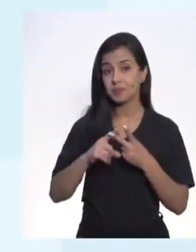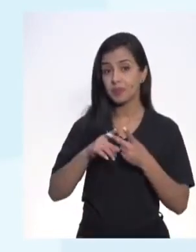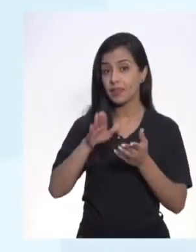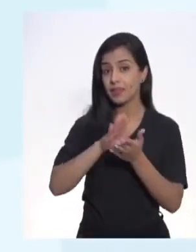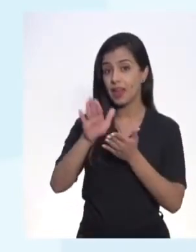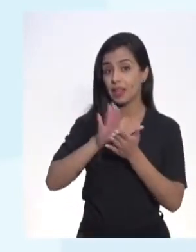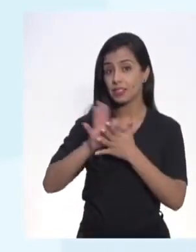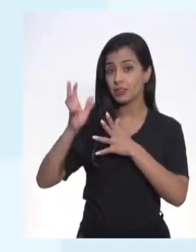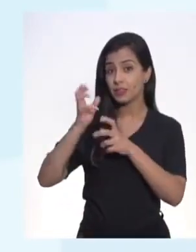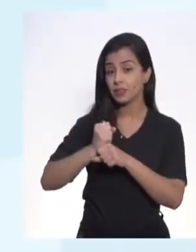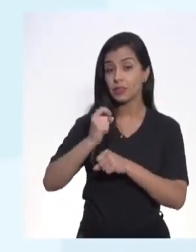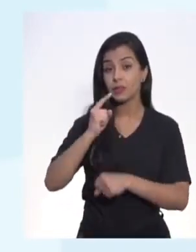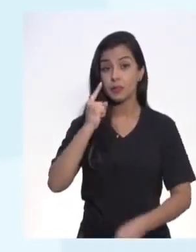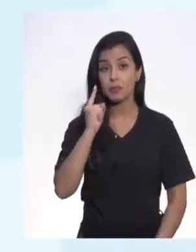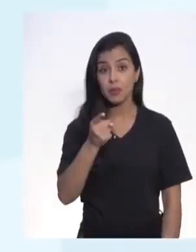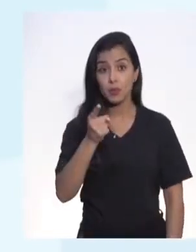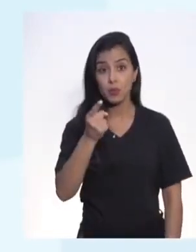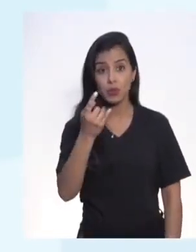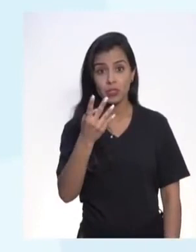R$